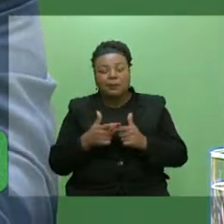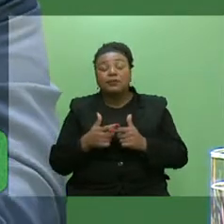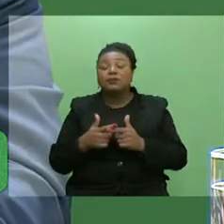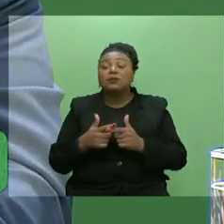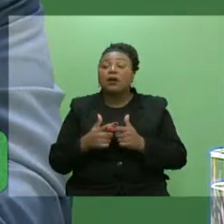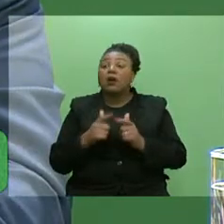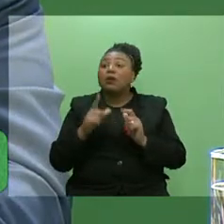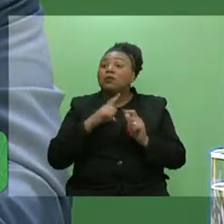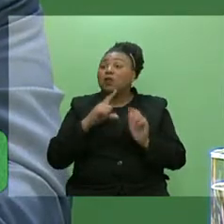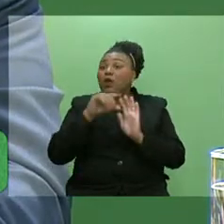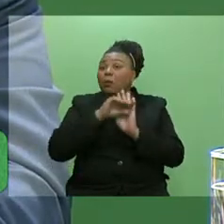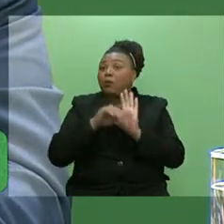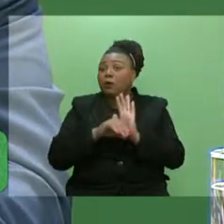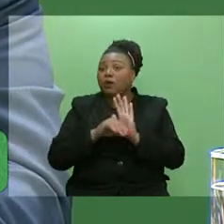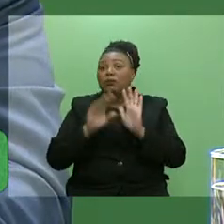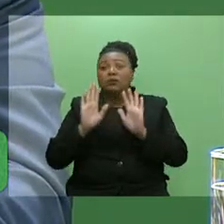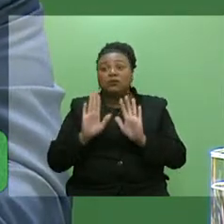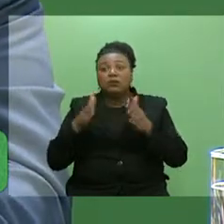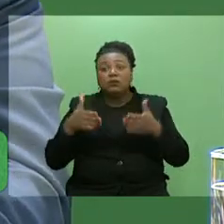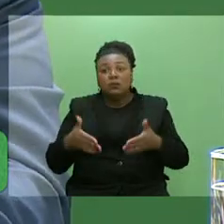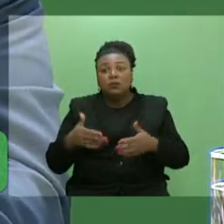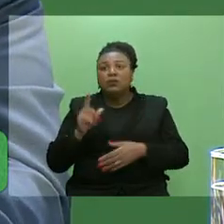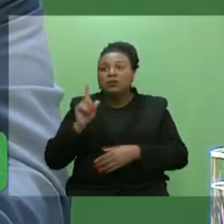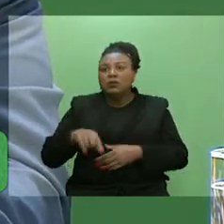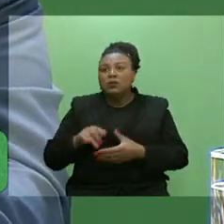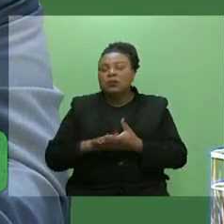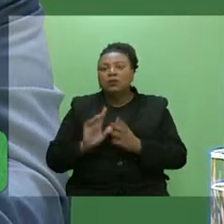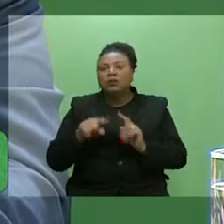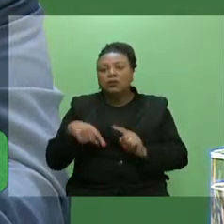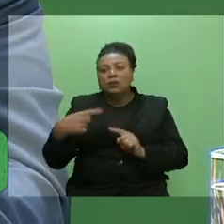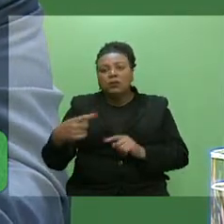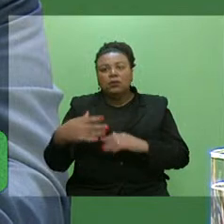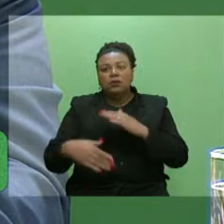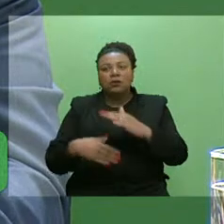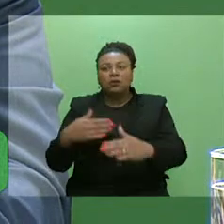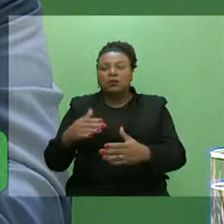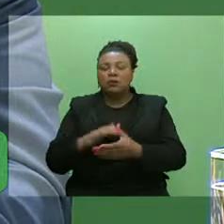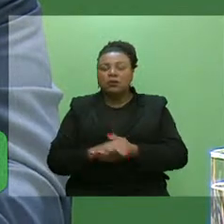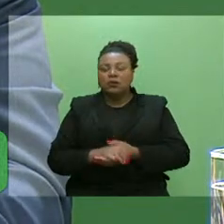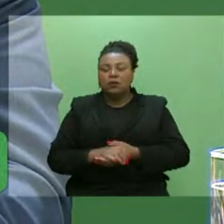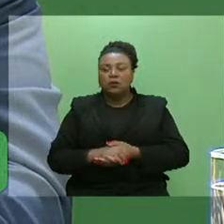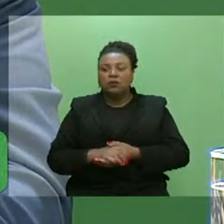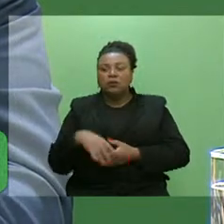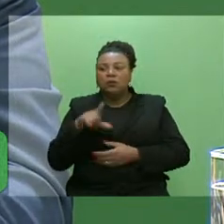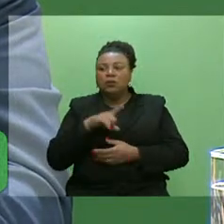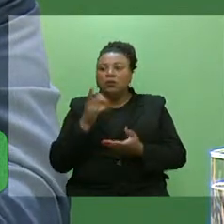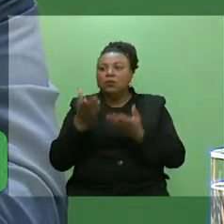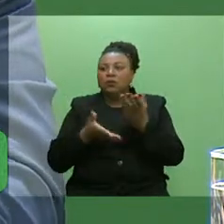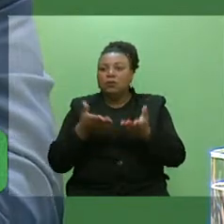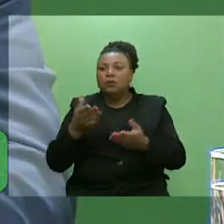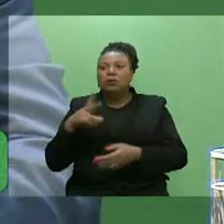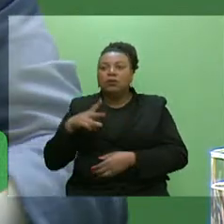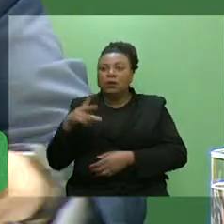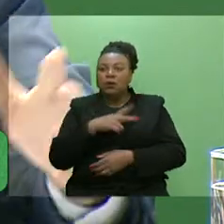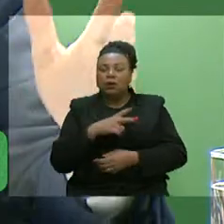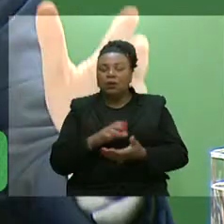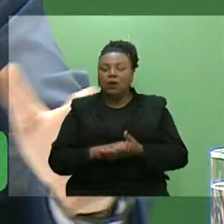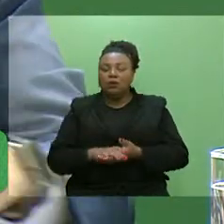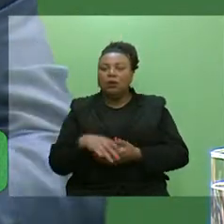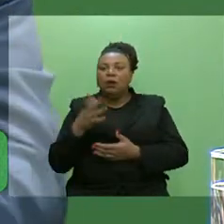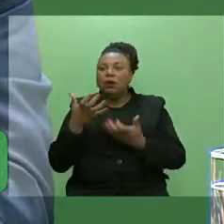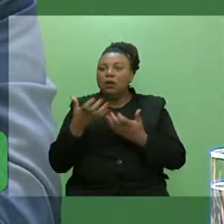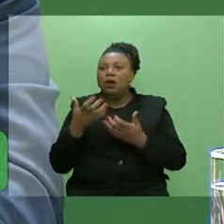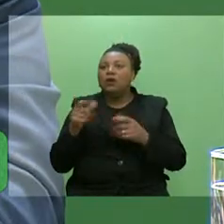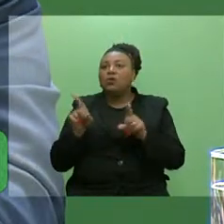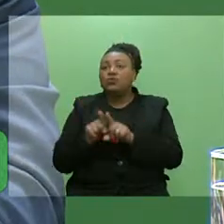de um programa que venha direcionado a isto. Seria o próximo passo para o atendimento desses pacientes. Quero me